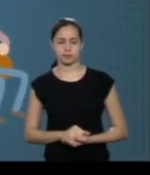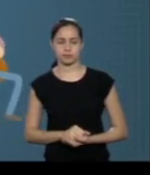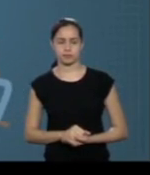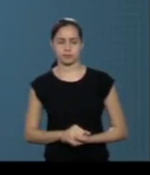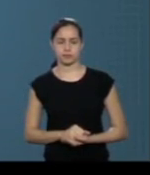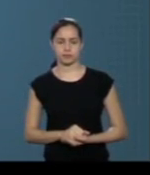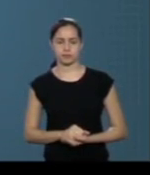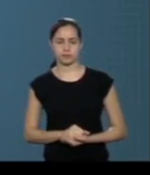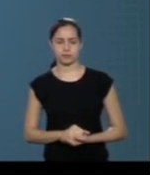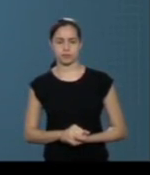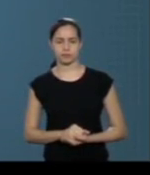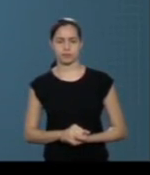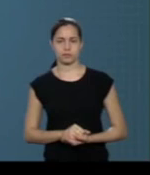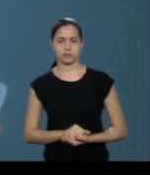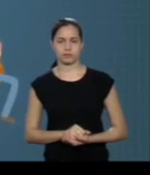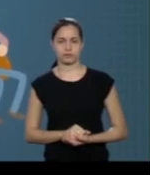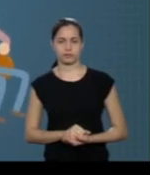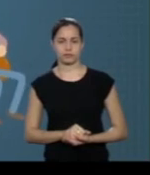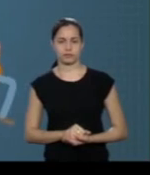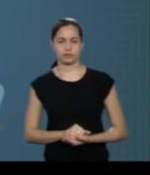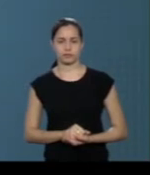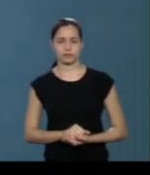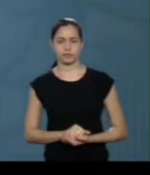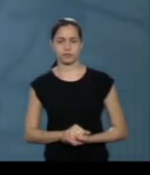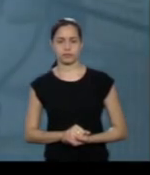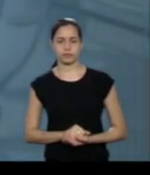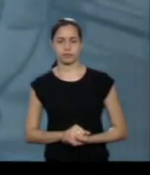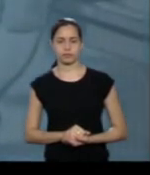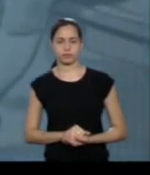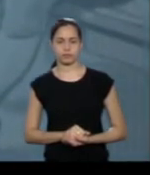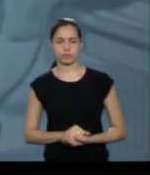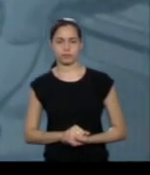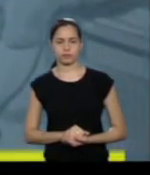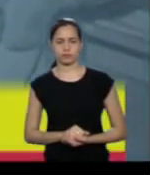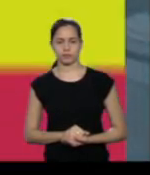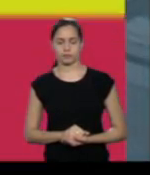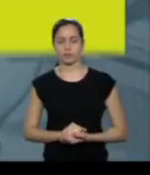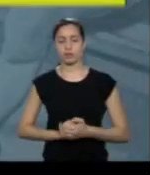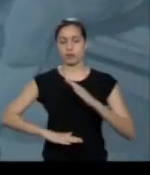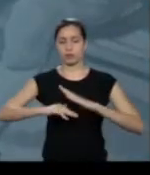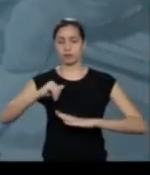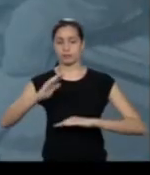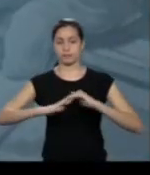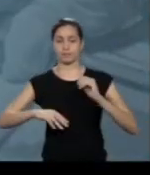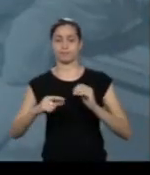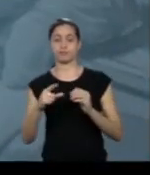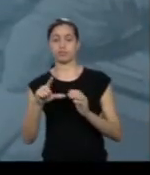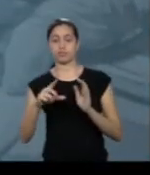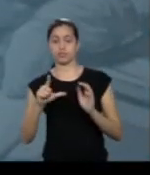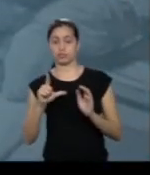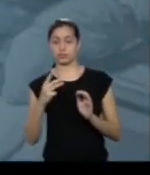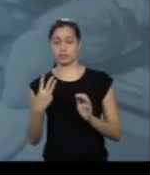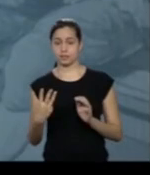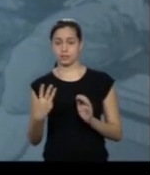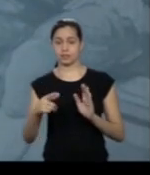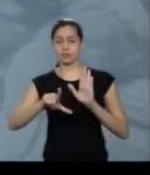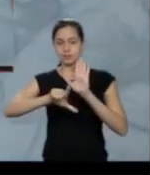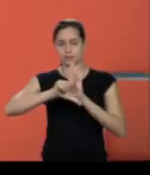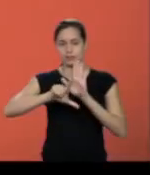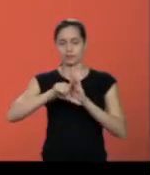normal, força de tração e força elástica. É por meio da aplicação das 3 leis de Newton que esse estudo é